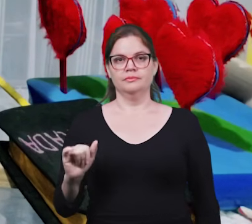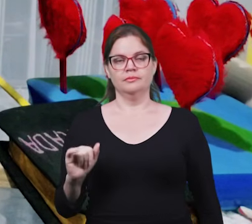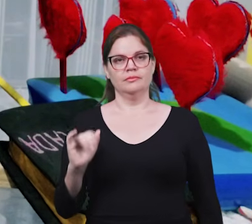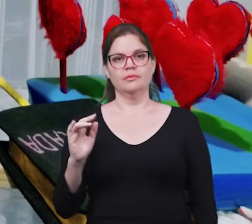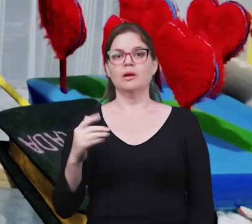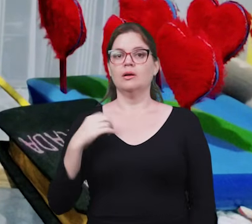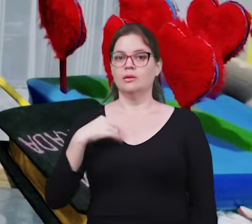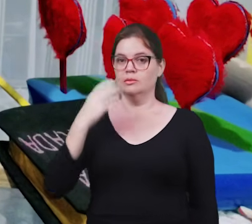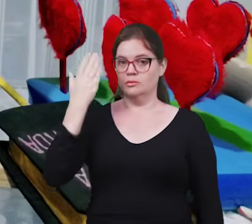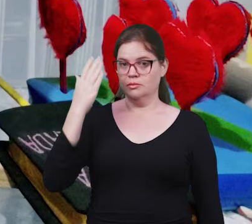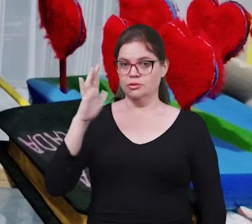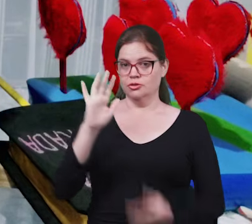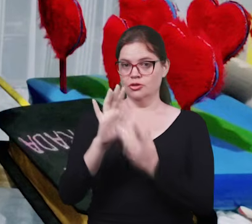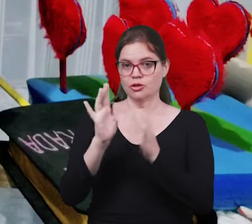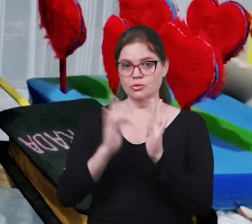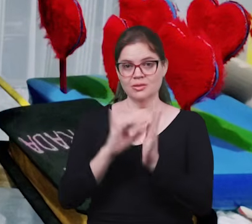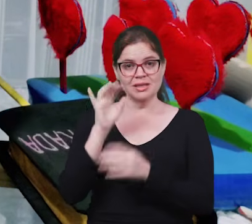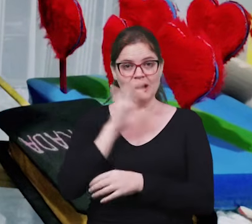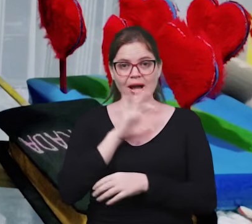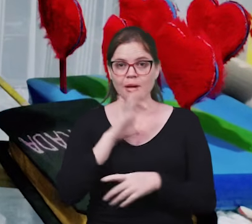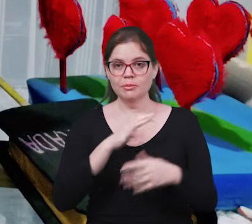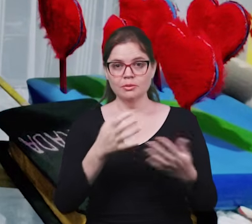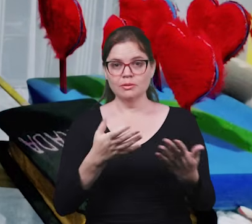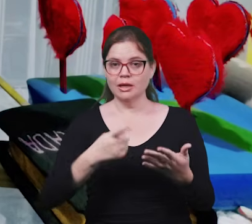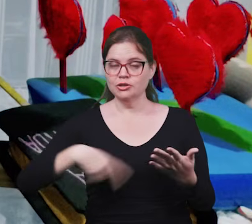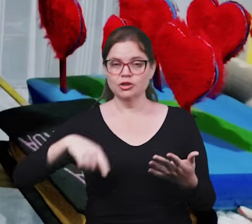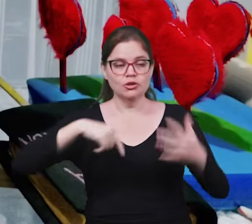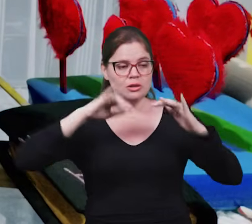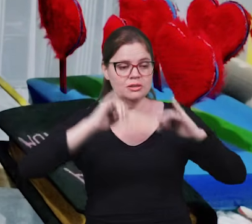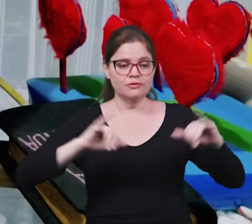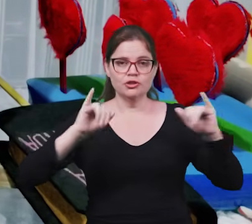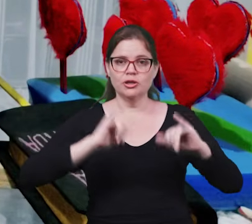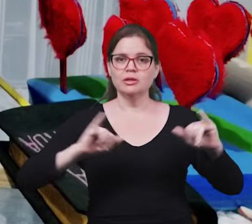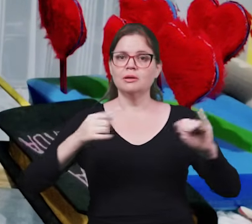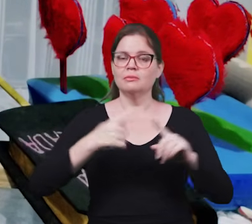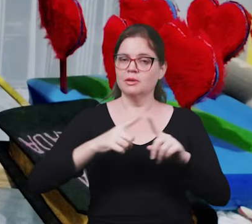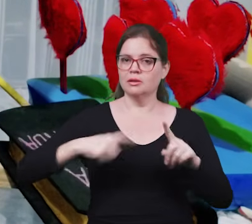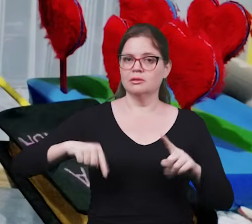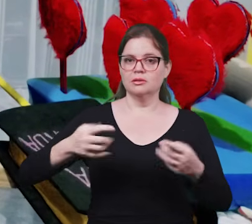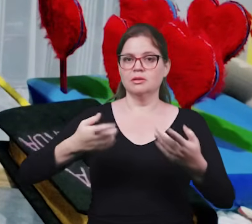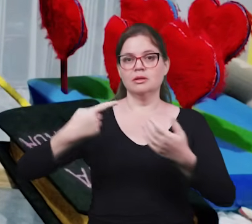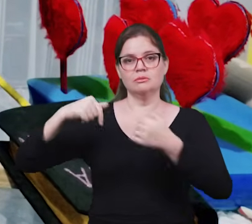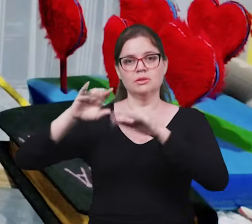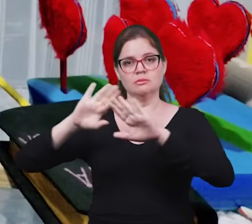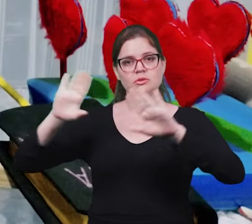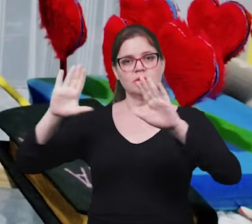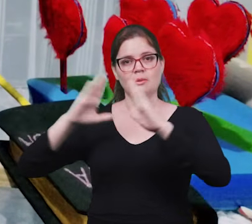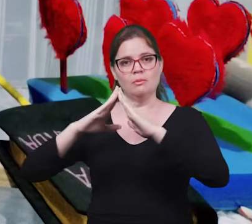Senhor tem pressa. Precisamos falar do Senhor, porque nós queremos morar no céu,